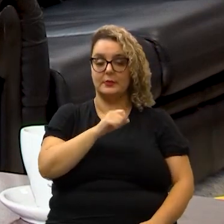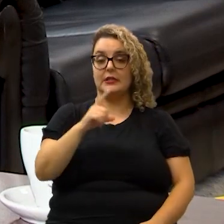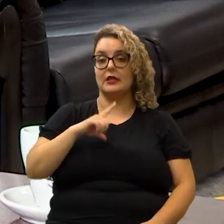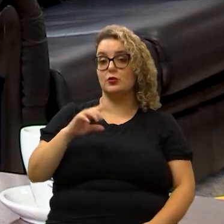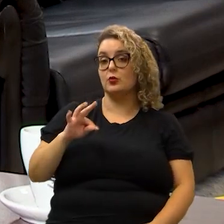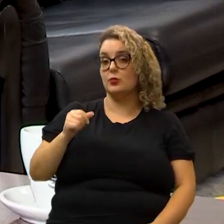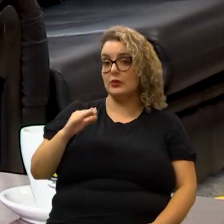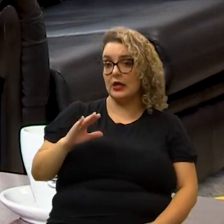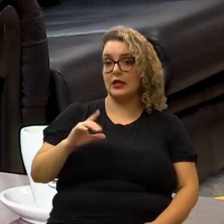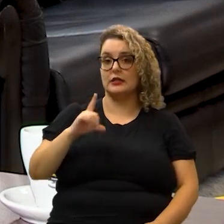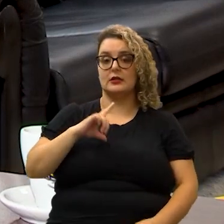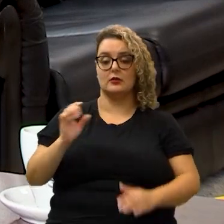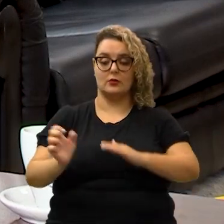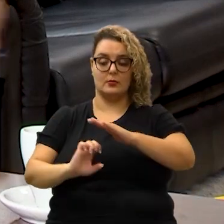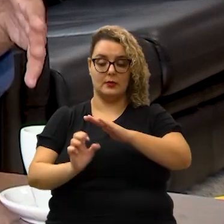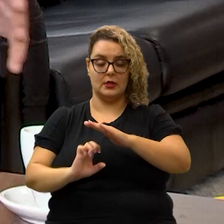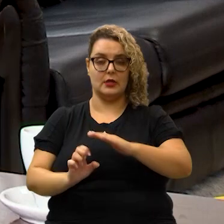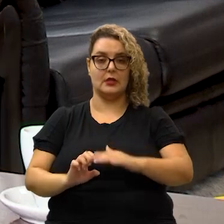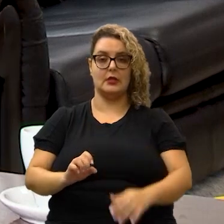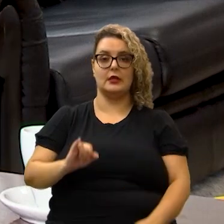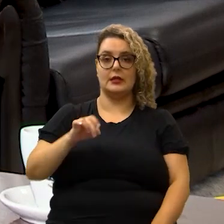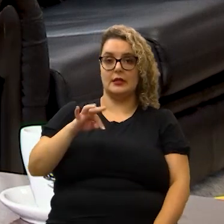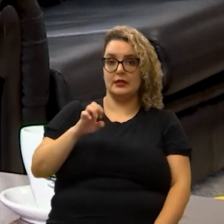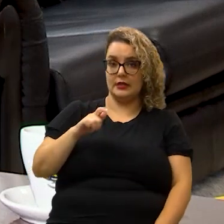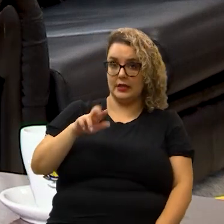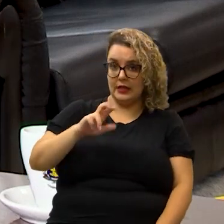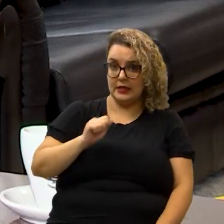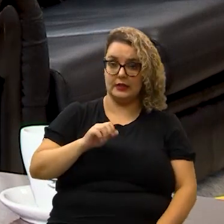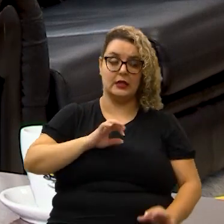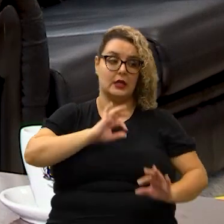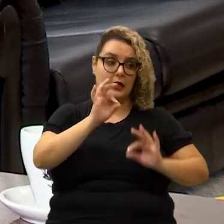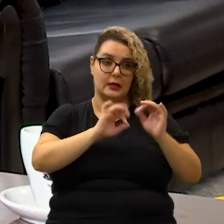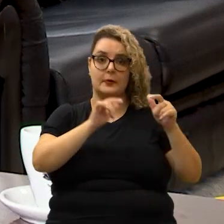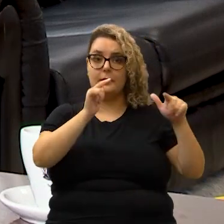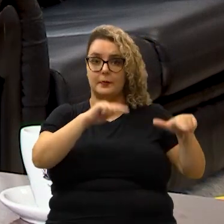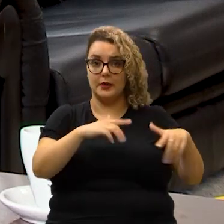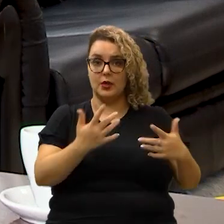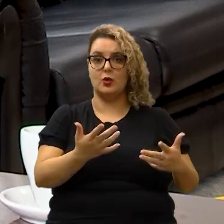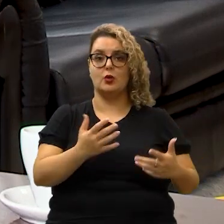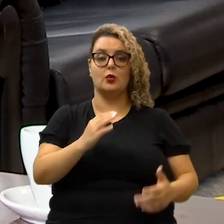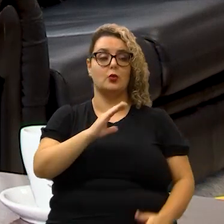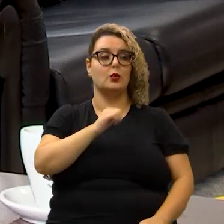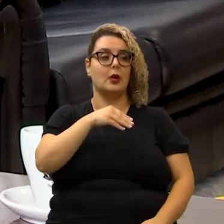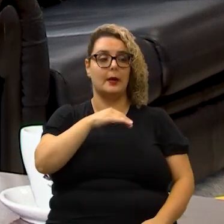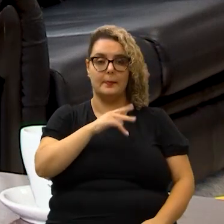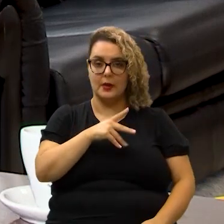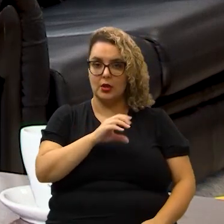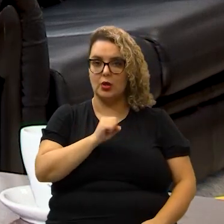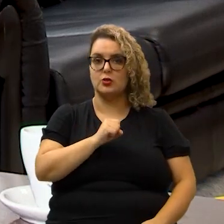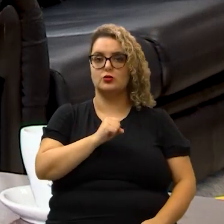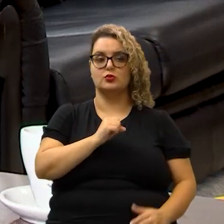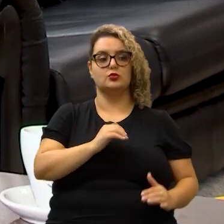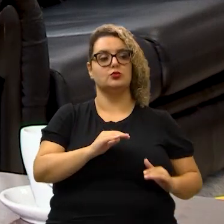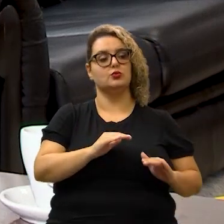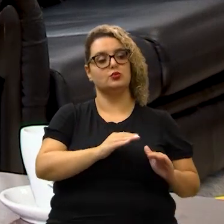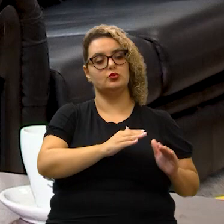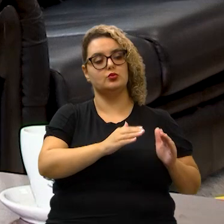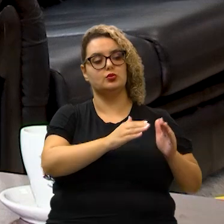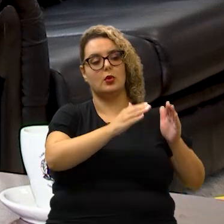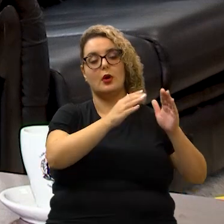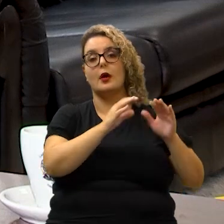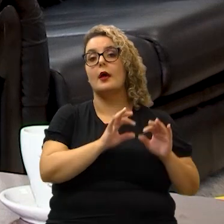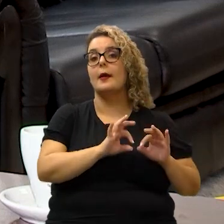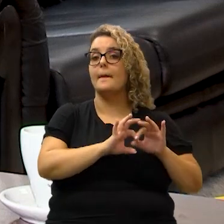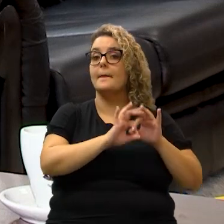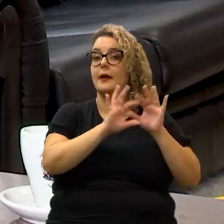empresa, Tegra, que preparou aquele local com caminhos elevados que permitem